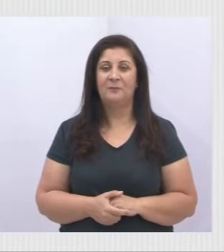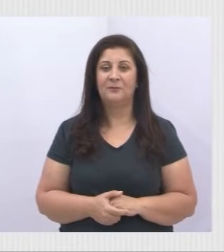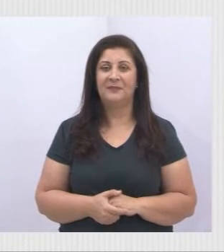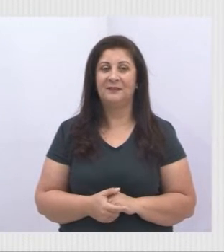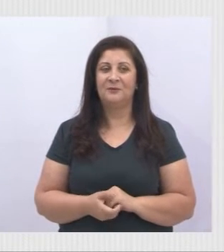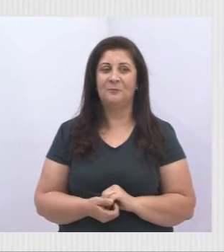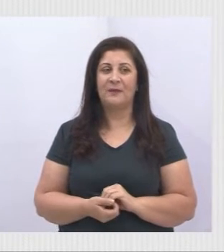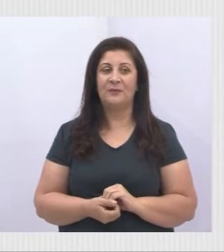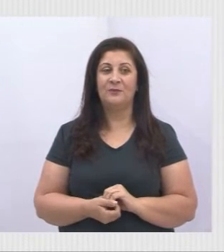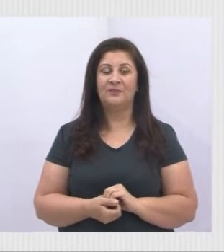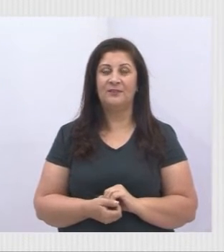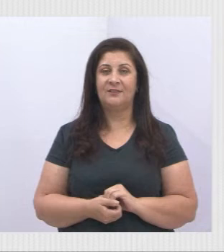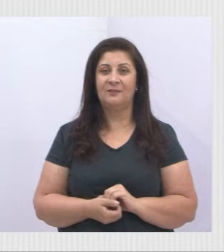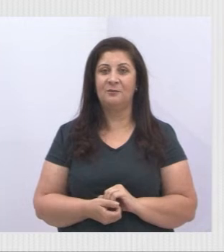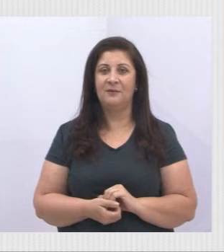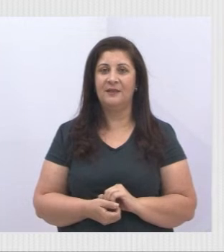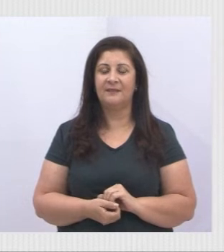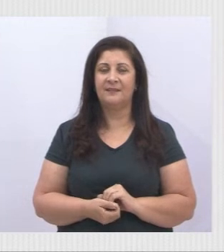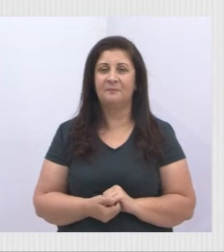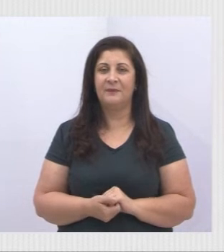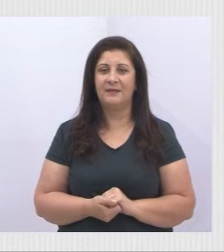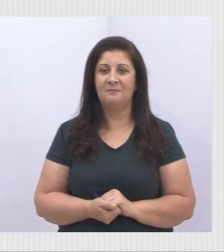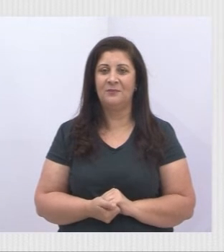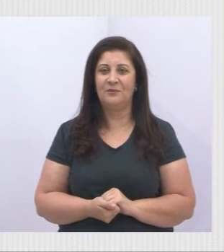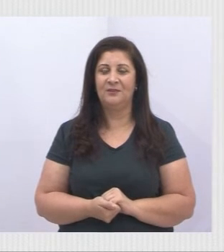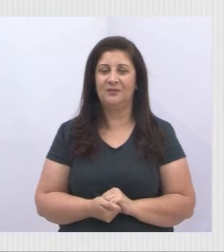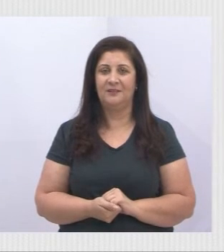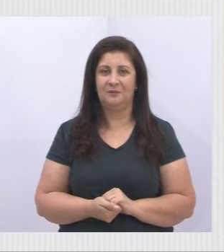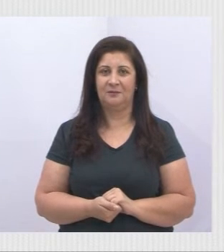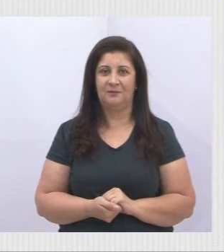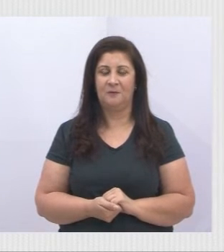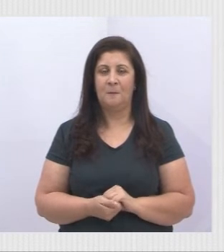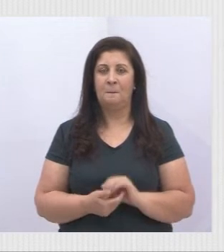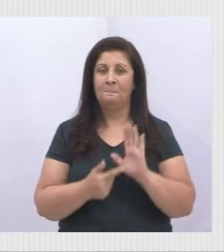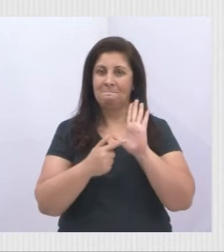Valmir do Parque Minha Lua, Partido União Brasil.